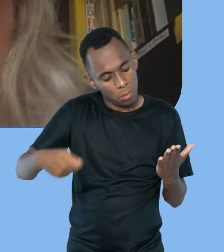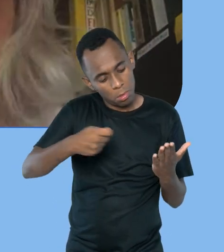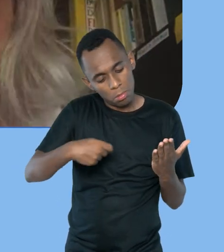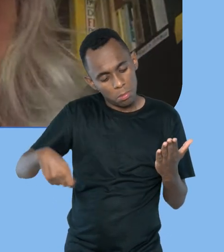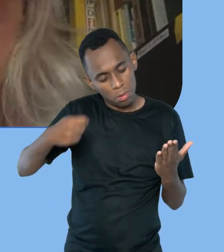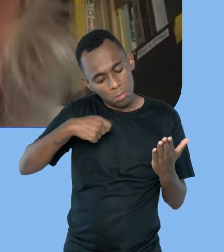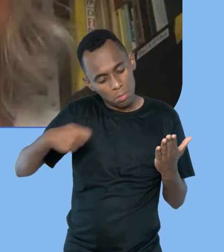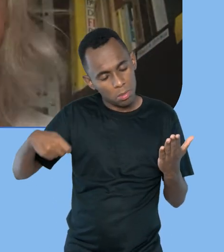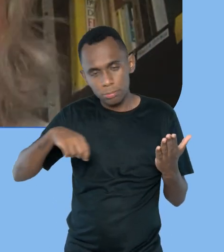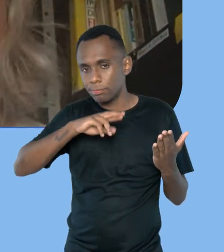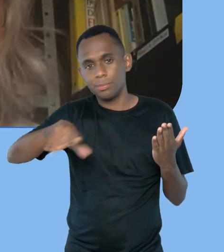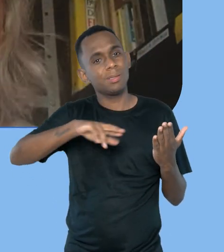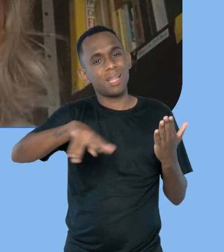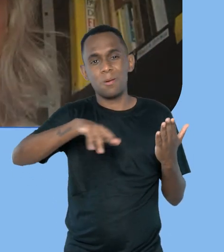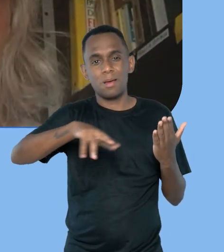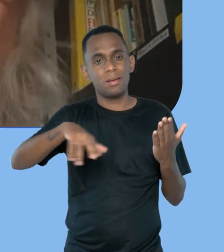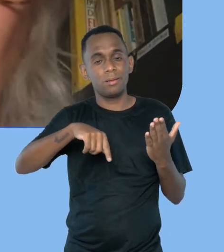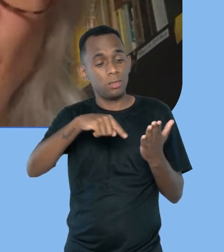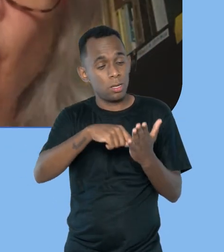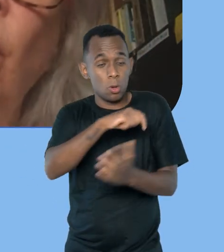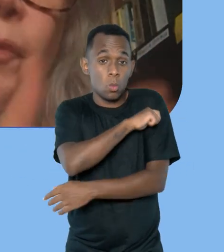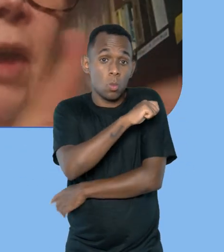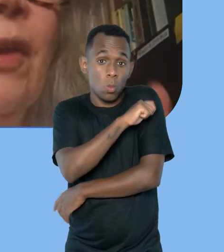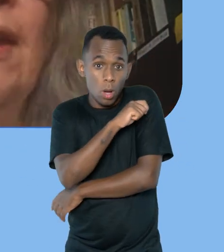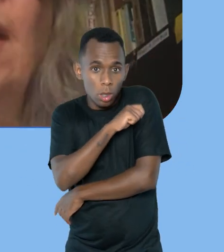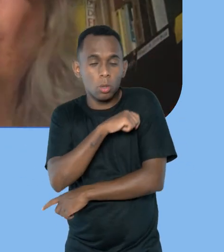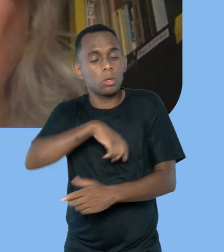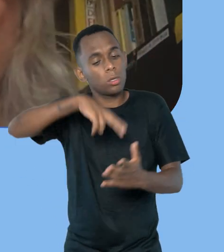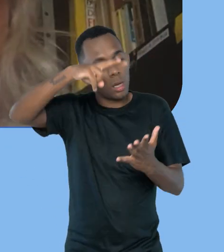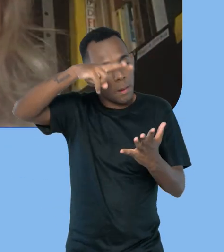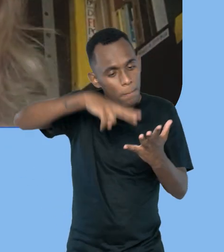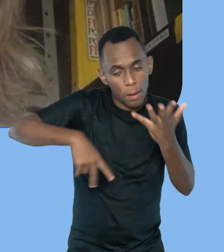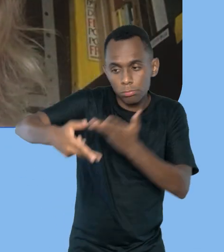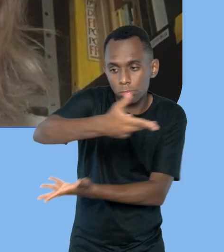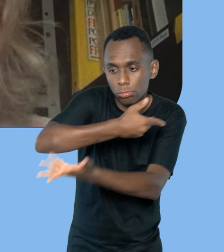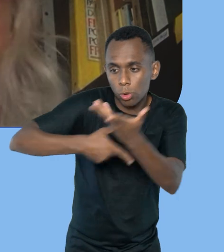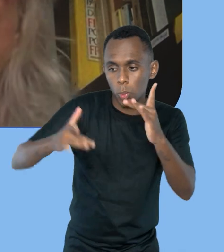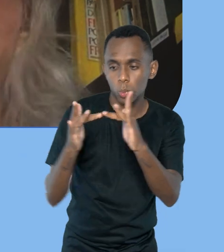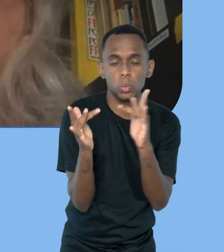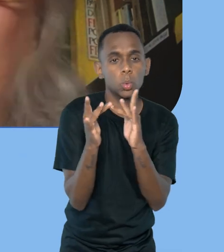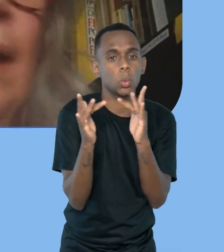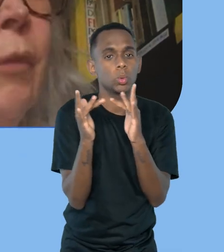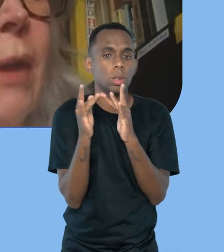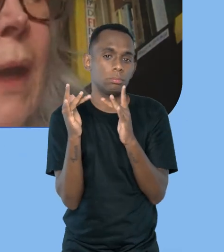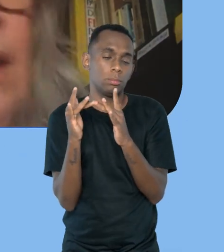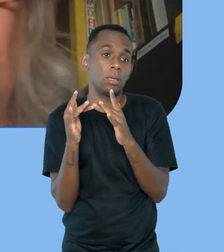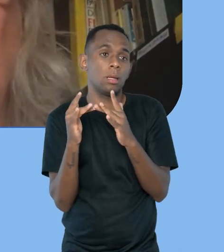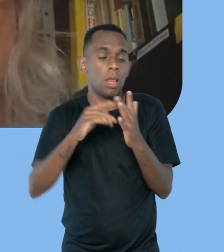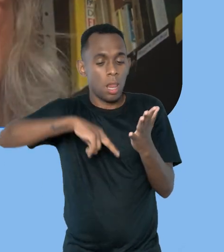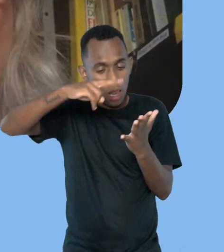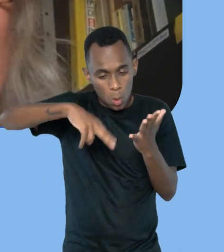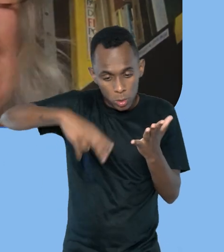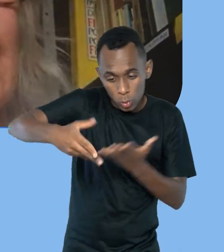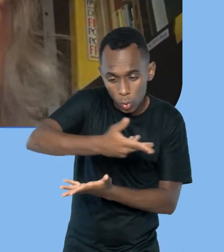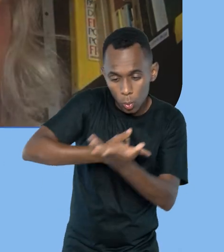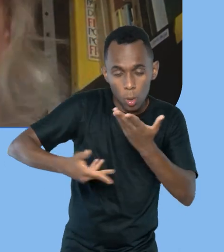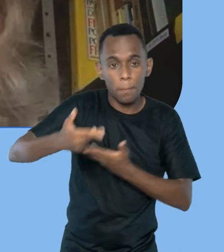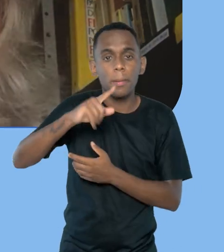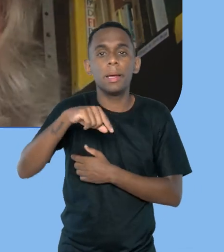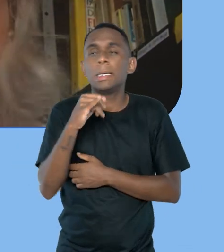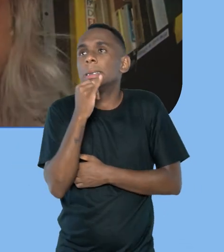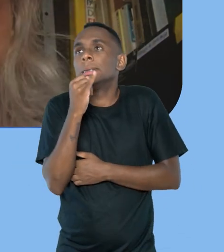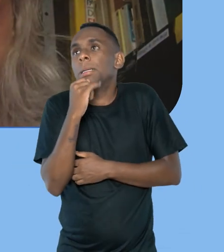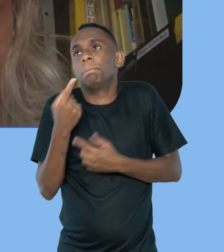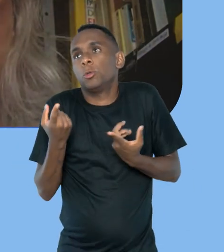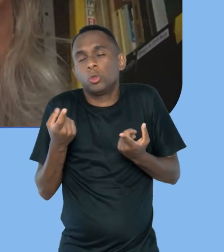copiando. Não é isso. O aluno vai fazer leitura compartilhada. A leitura compartilhada é